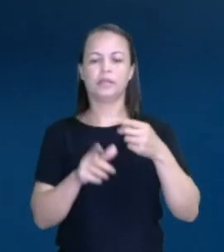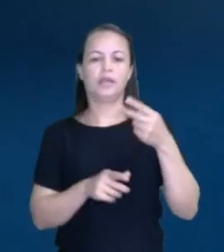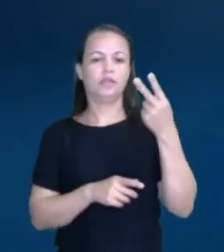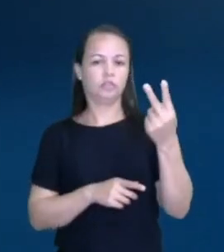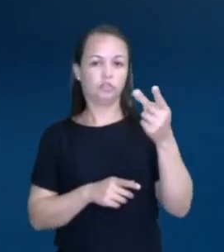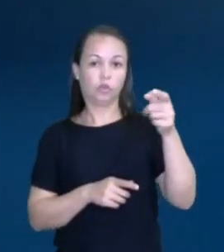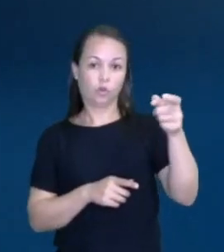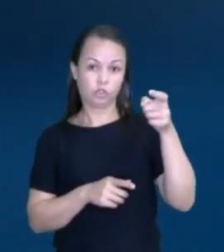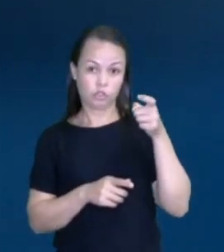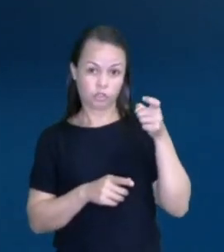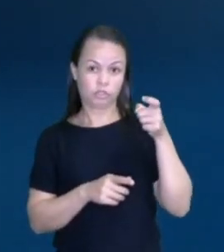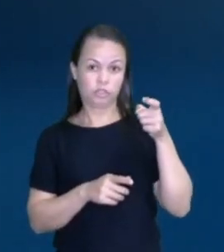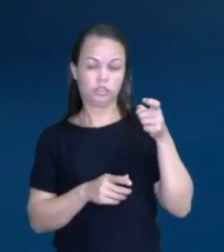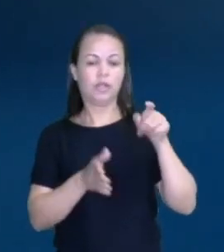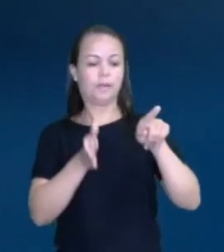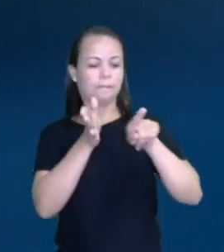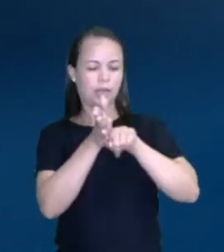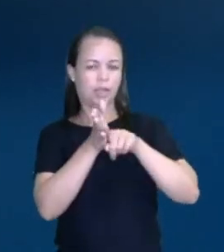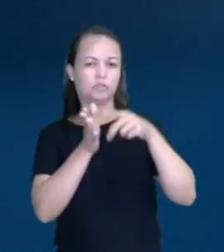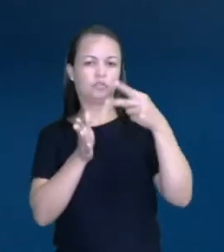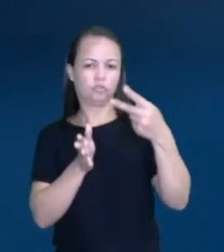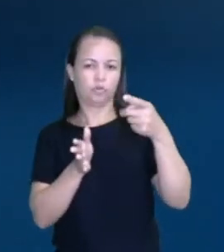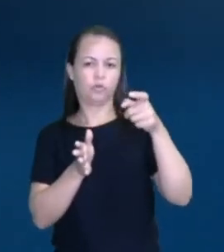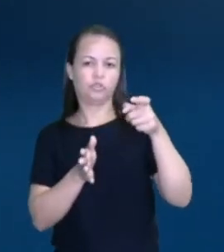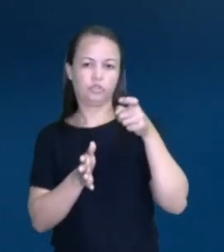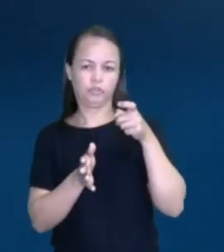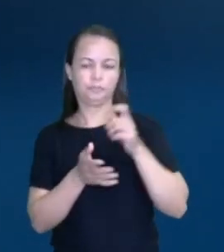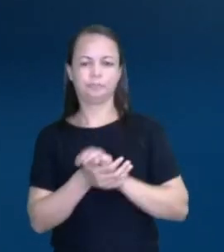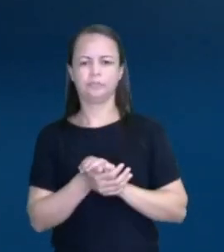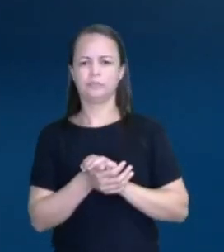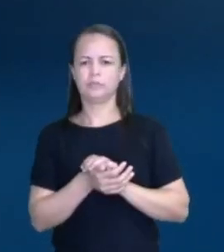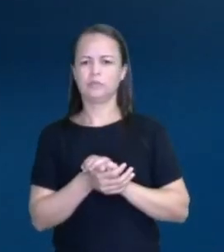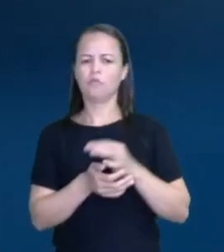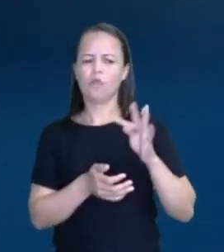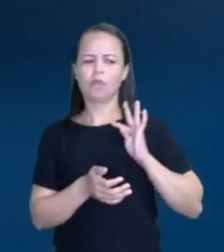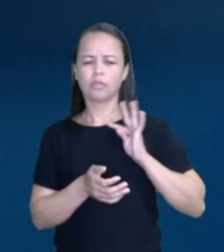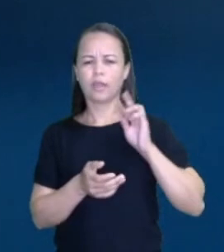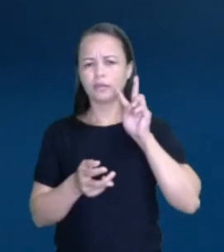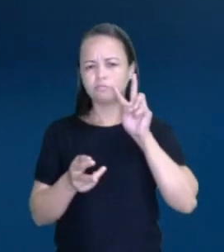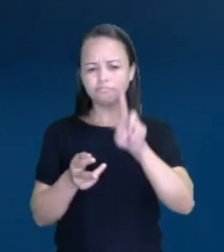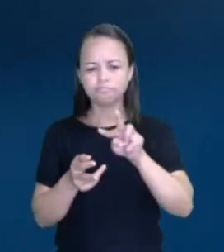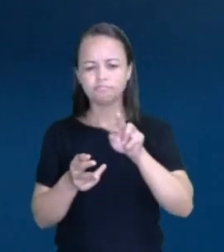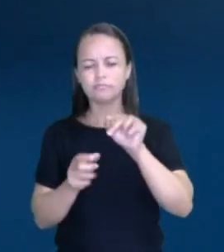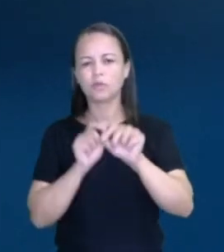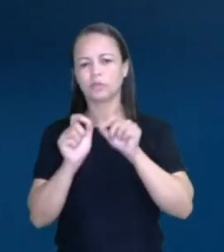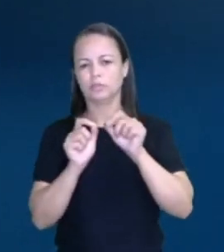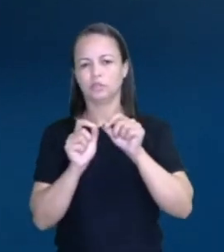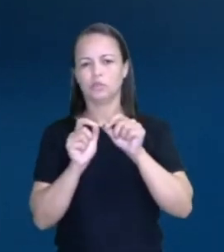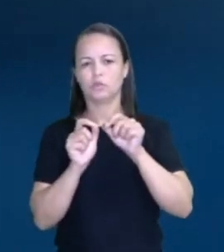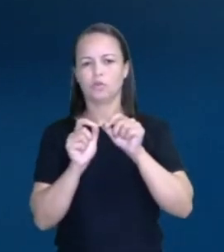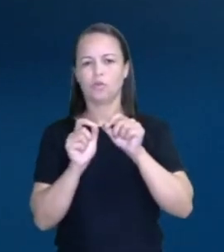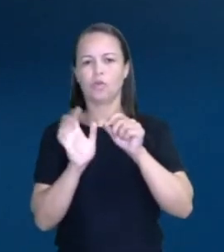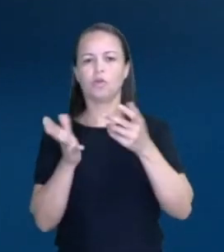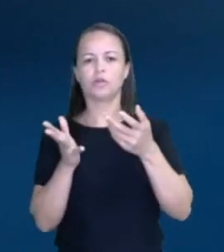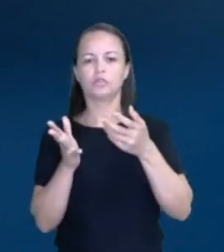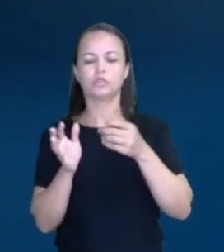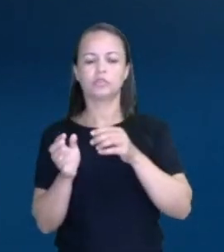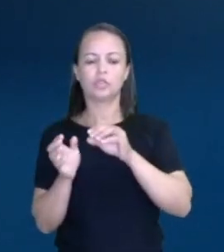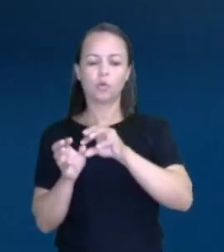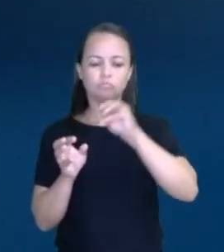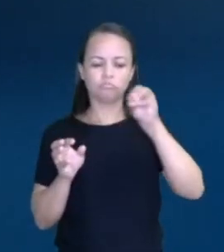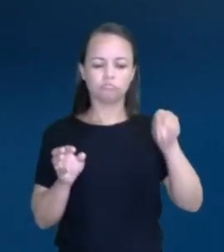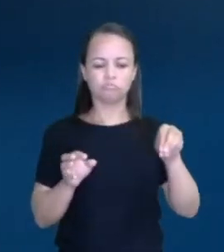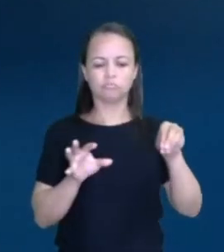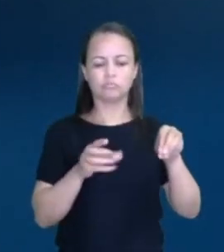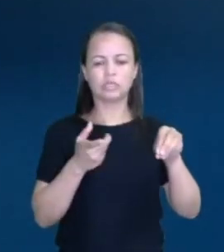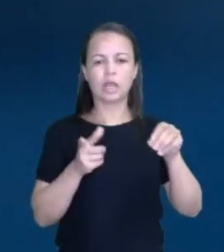2x e esse menos 2x. Qual foi a técnica que a gente viu aqui? Coloca os termos, traz os